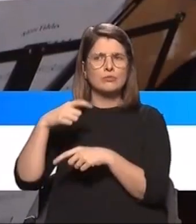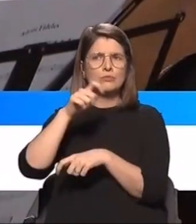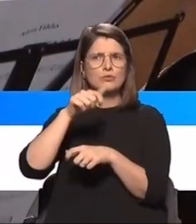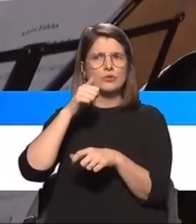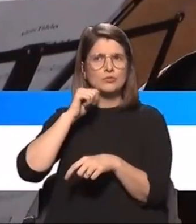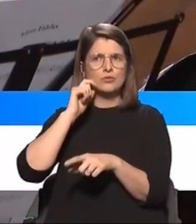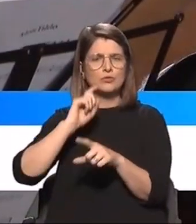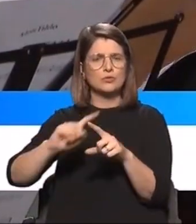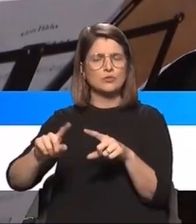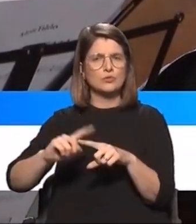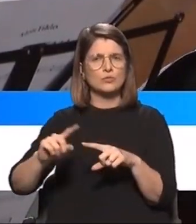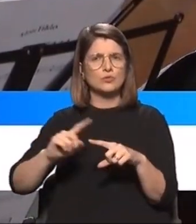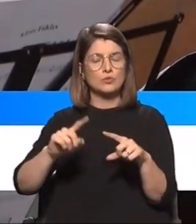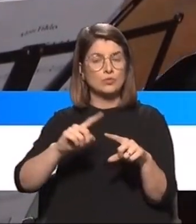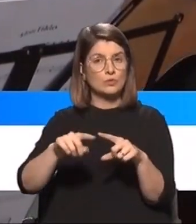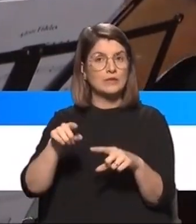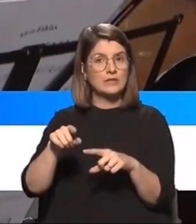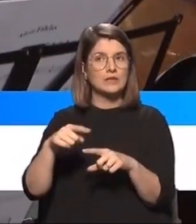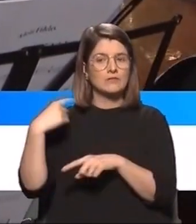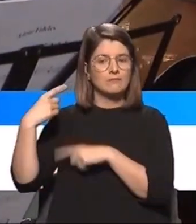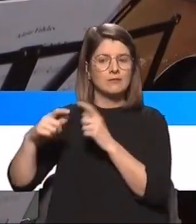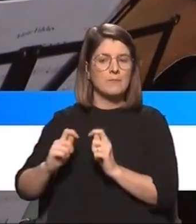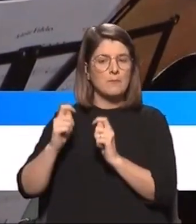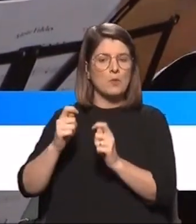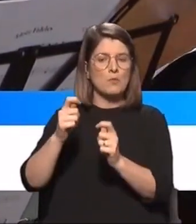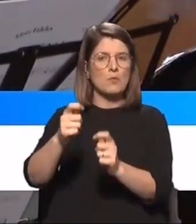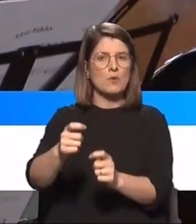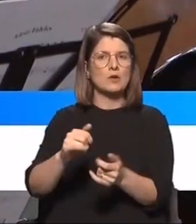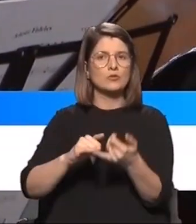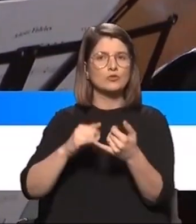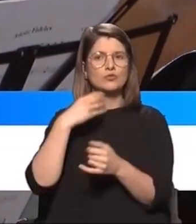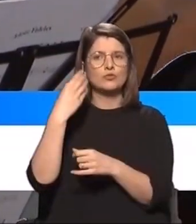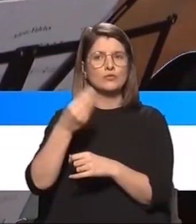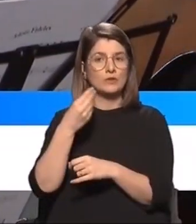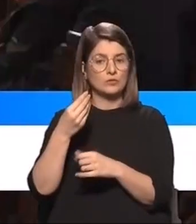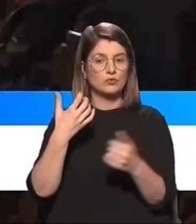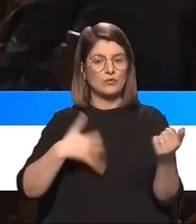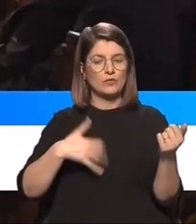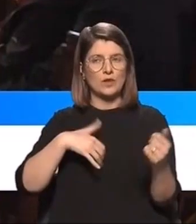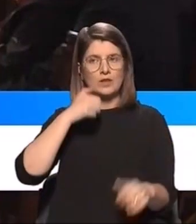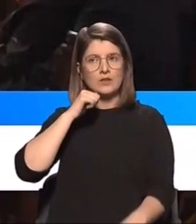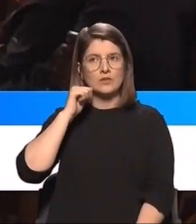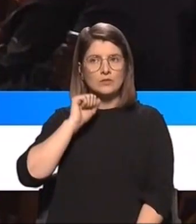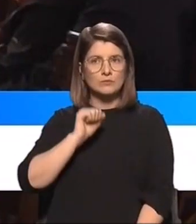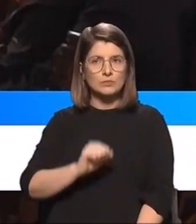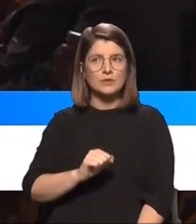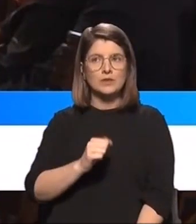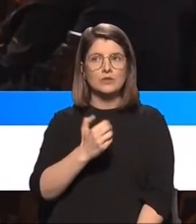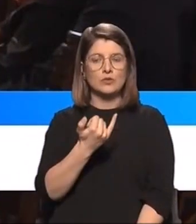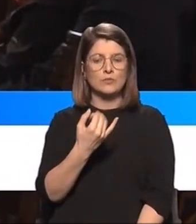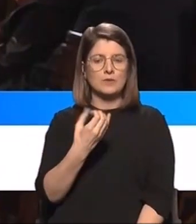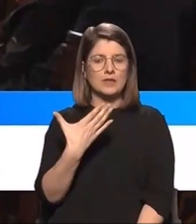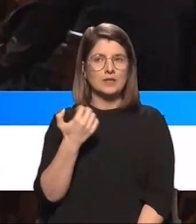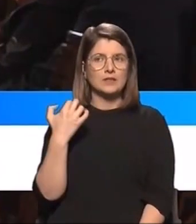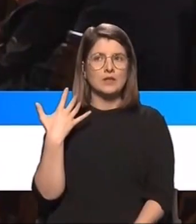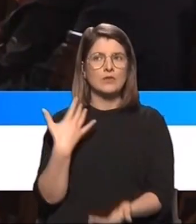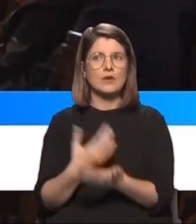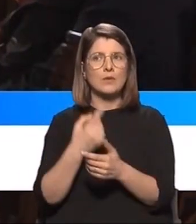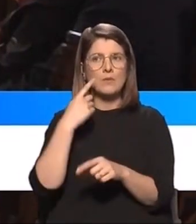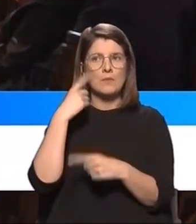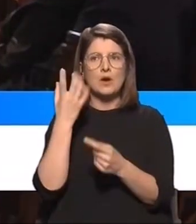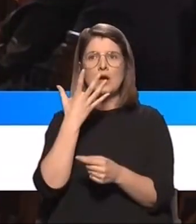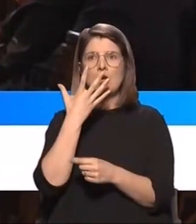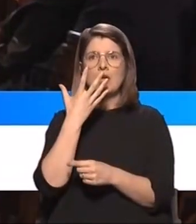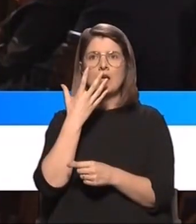açorianas. Para continuar o legado, a Associação da Juventude Viola da Terra organiza desde 2015 audições com alunos de